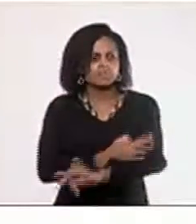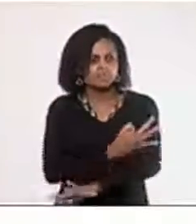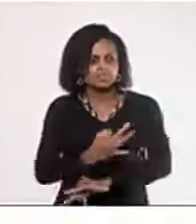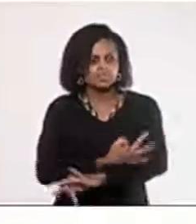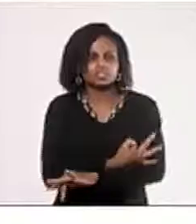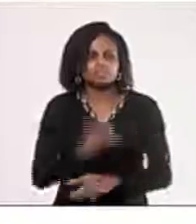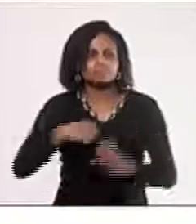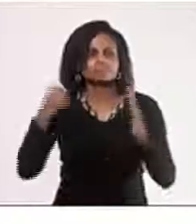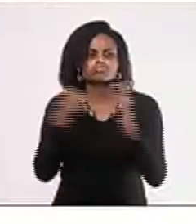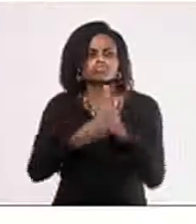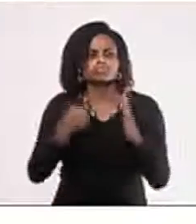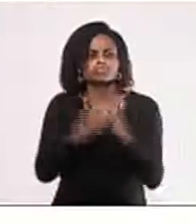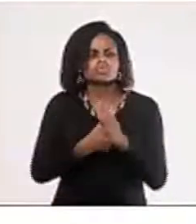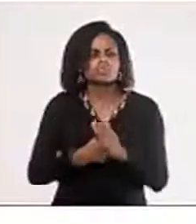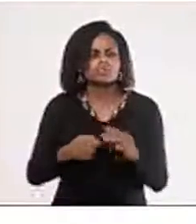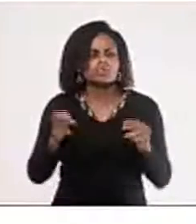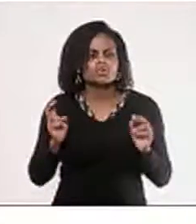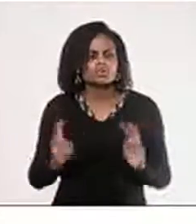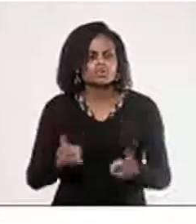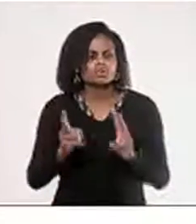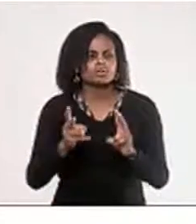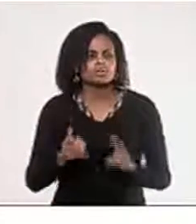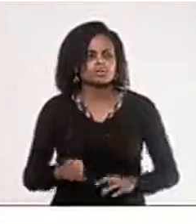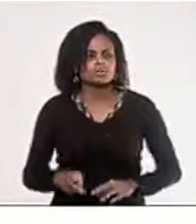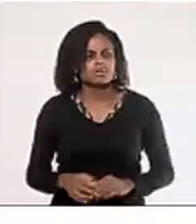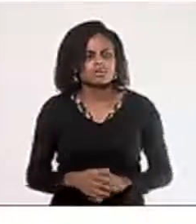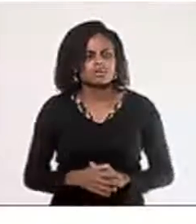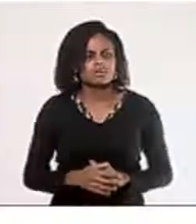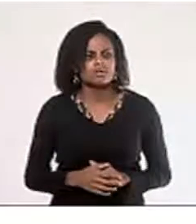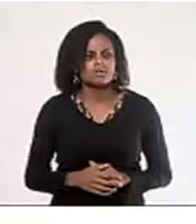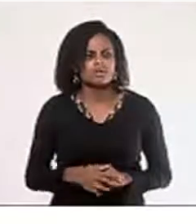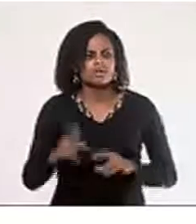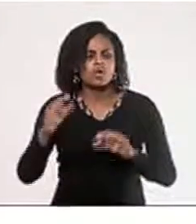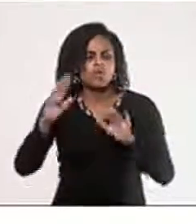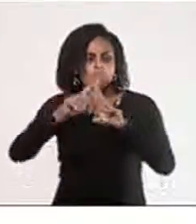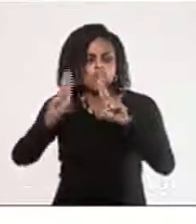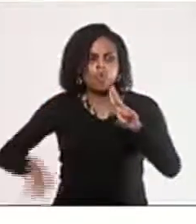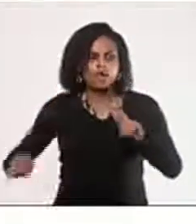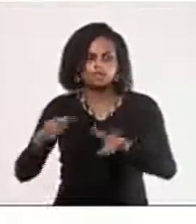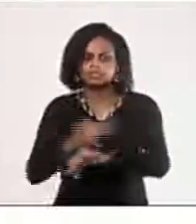luta contra o fanatismo e pelas universidades. O UERJ resiste.